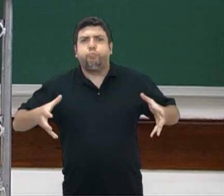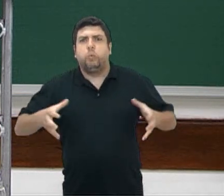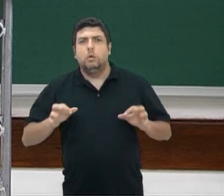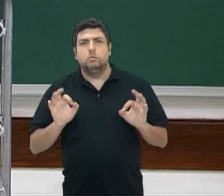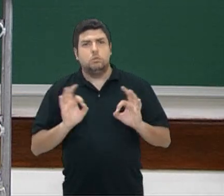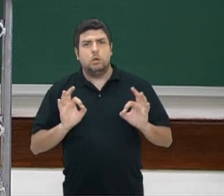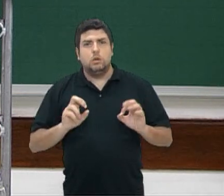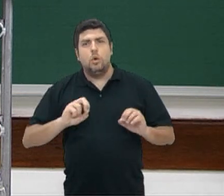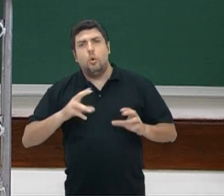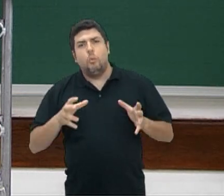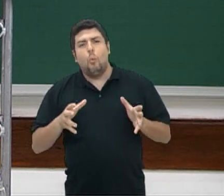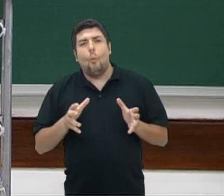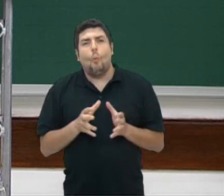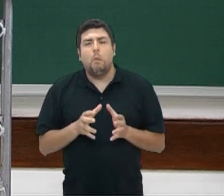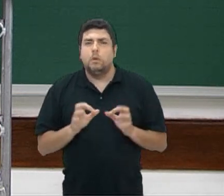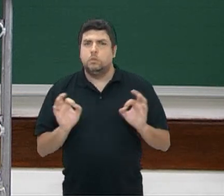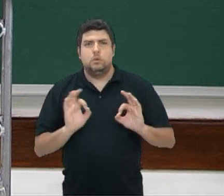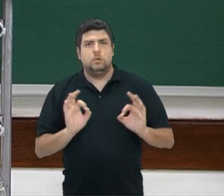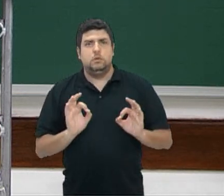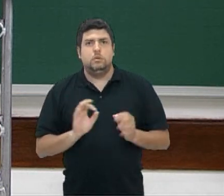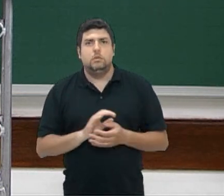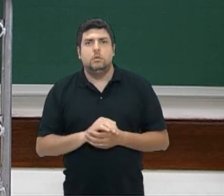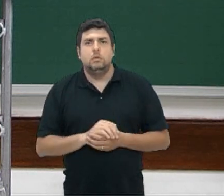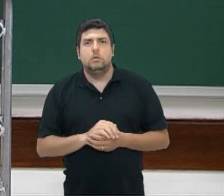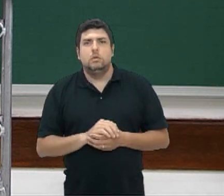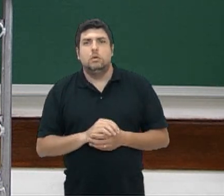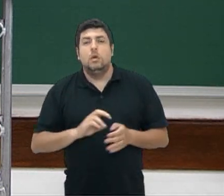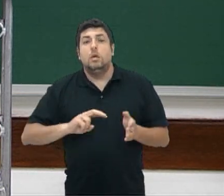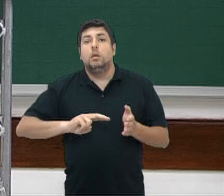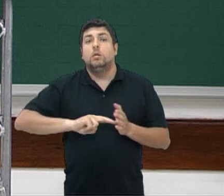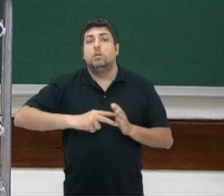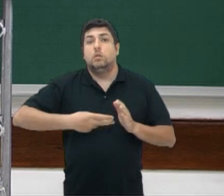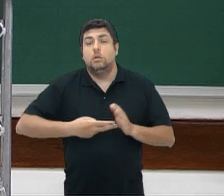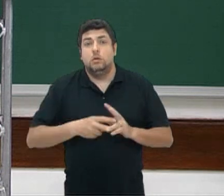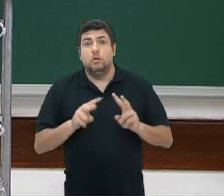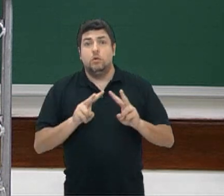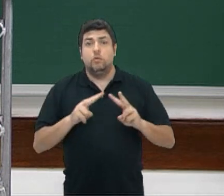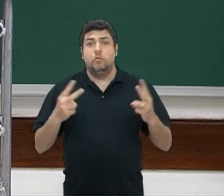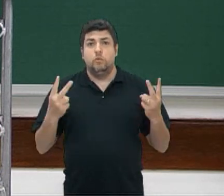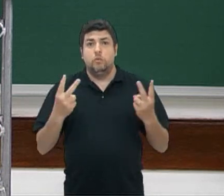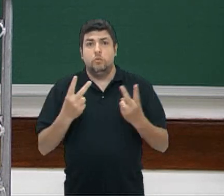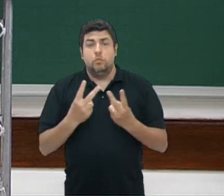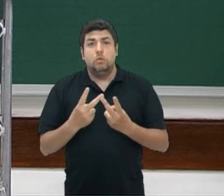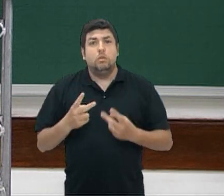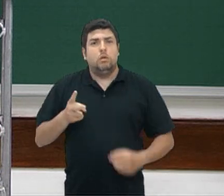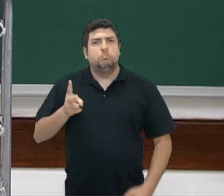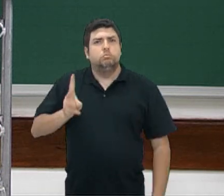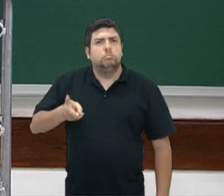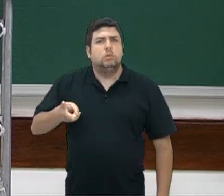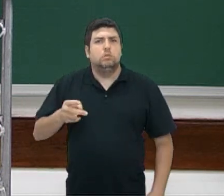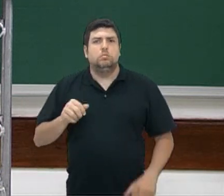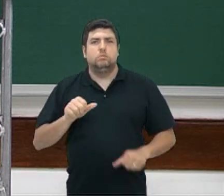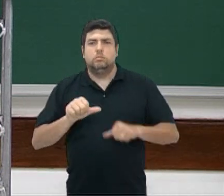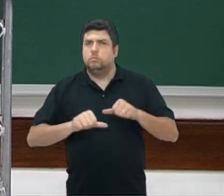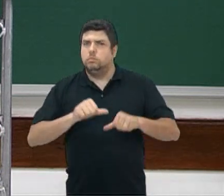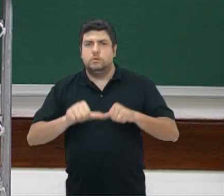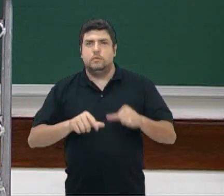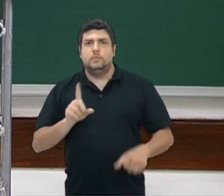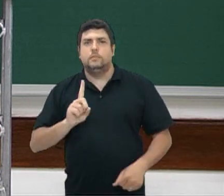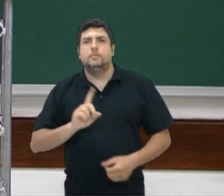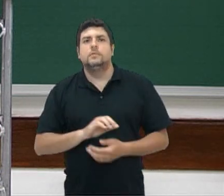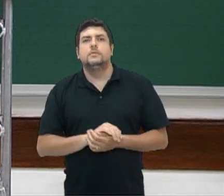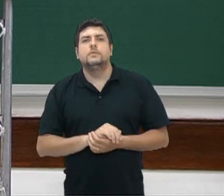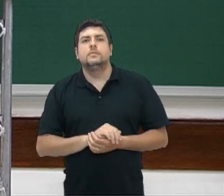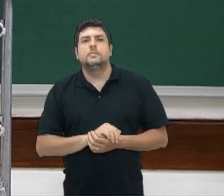ou contração volumétrica. Isso quer dizer que o meu volume ele é constante, ele não se altera. Analisando